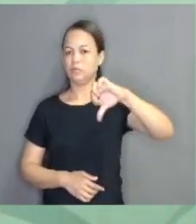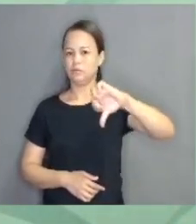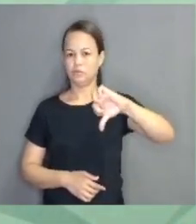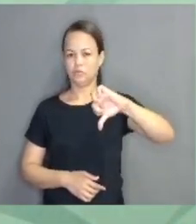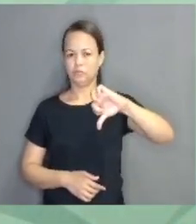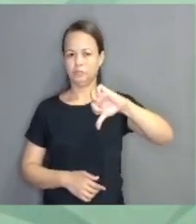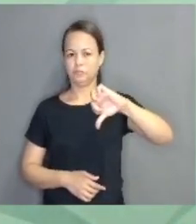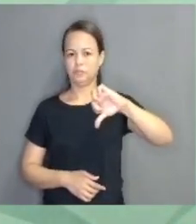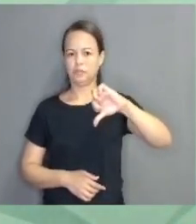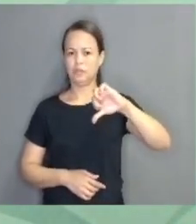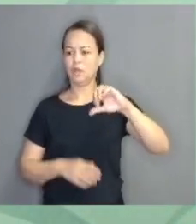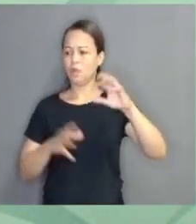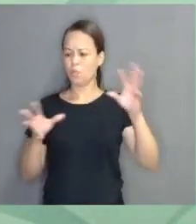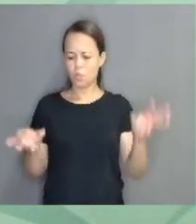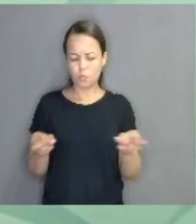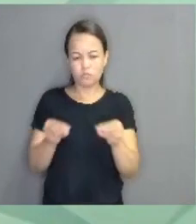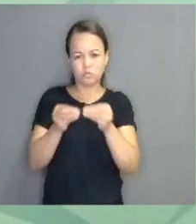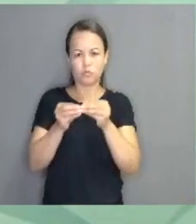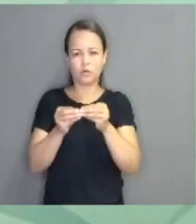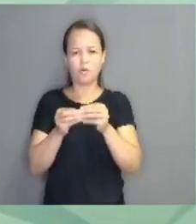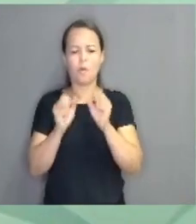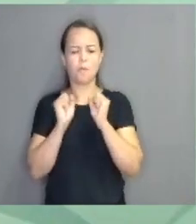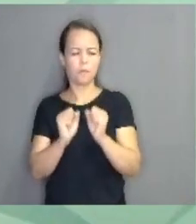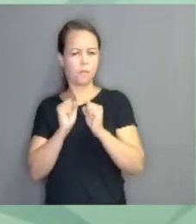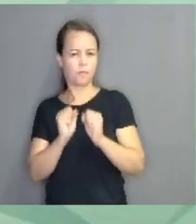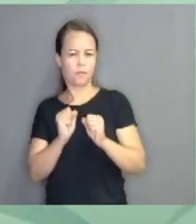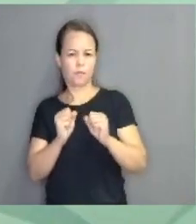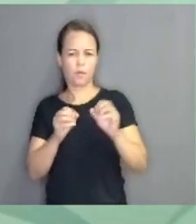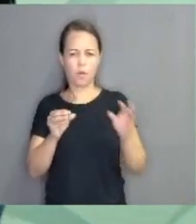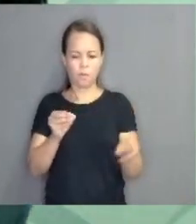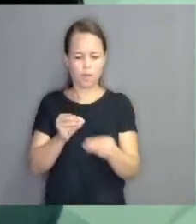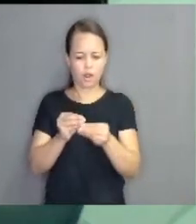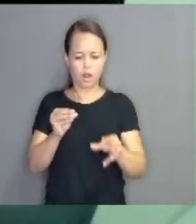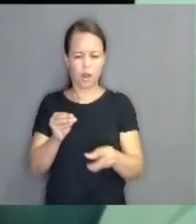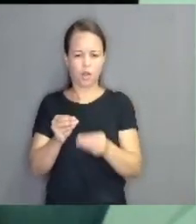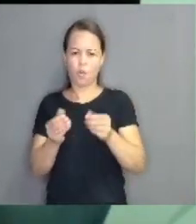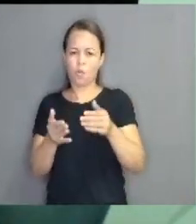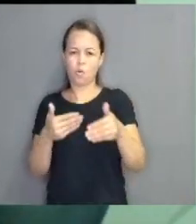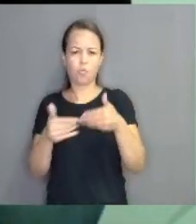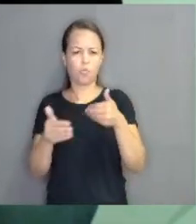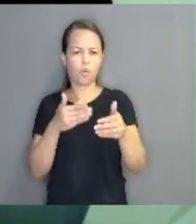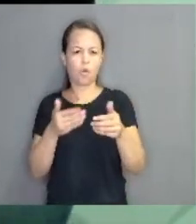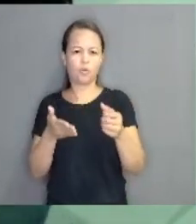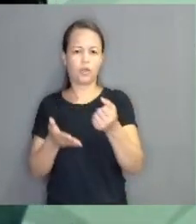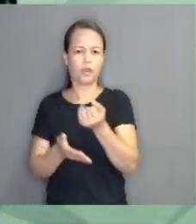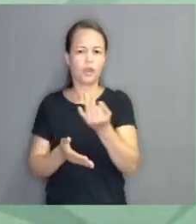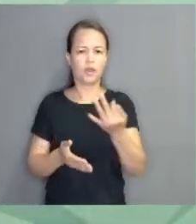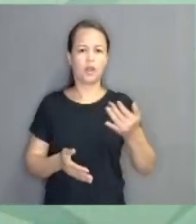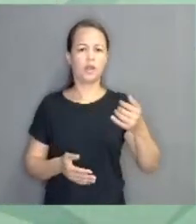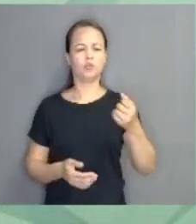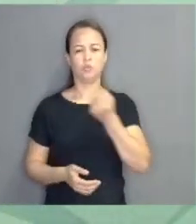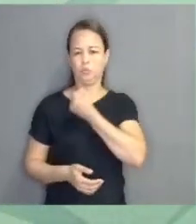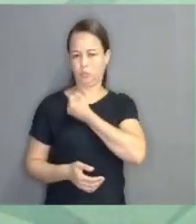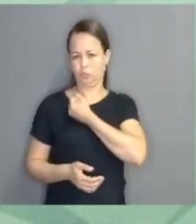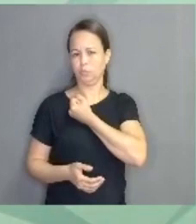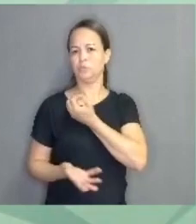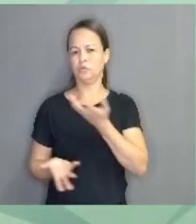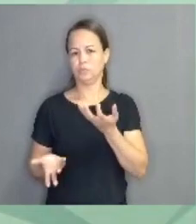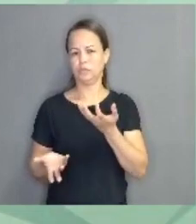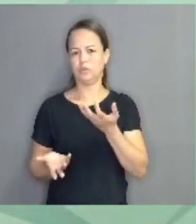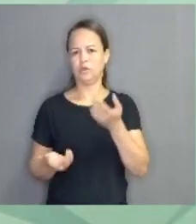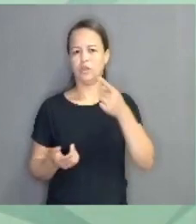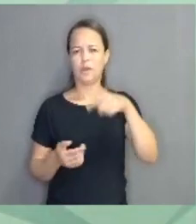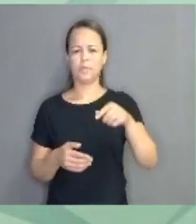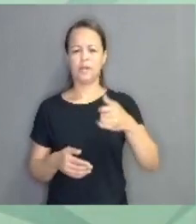posso formar qualquer número que eu quiser. Por exemplo, a minha data de nascimento é 12. Vocês sabem como eu formo o número